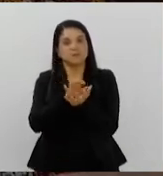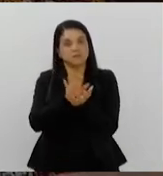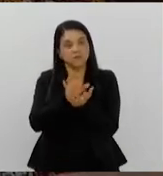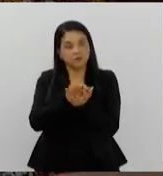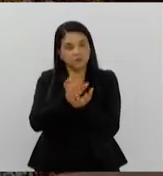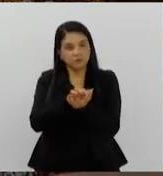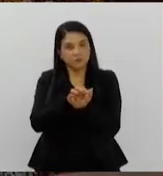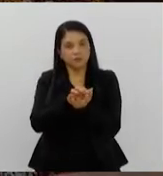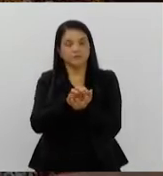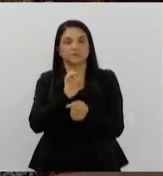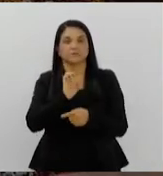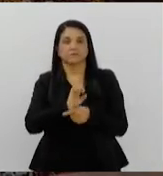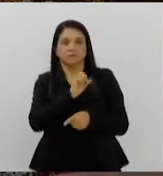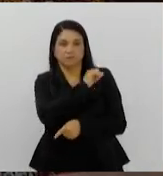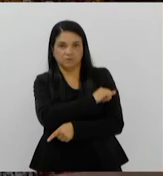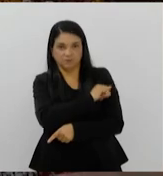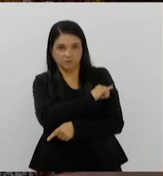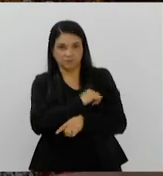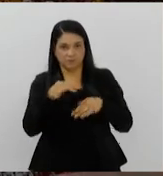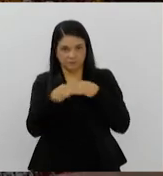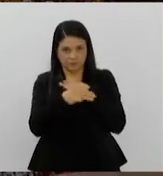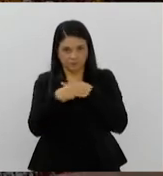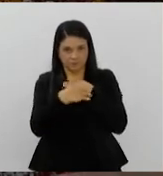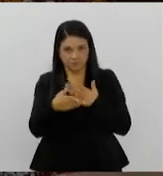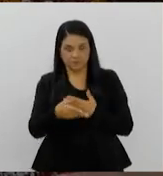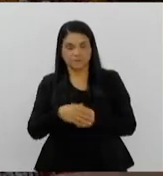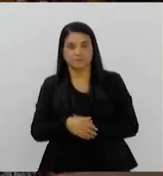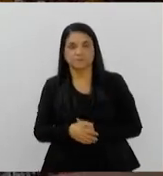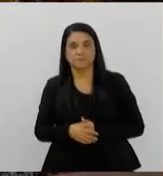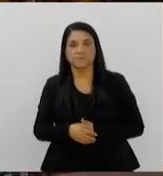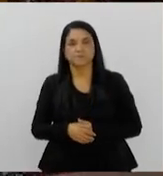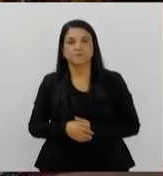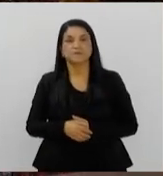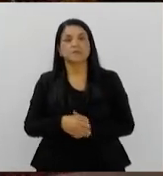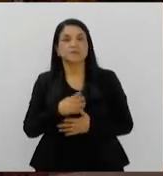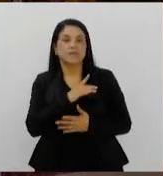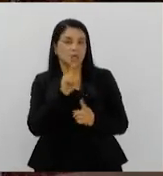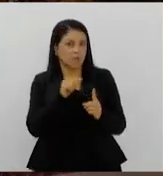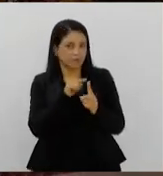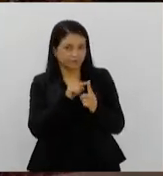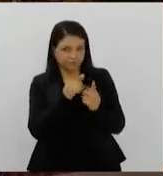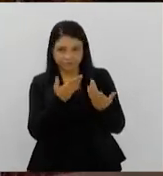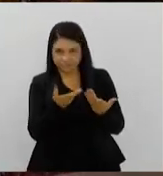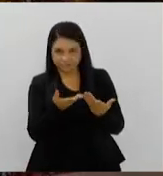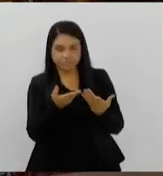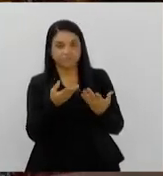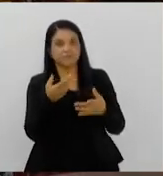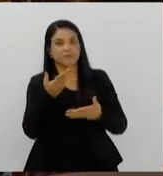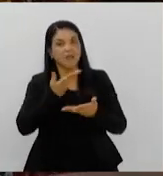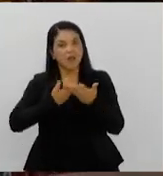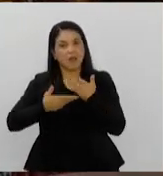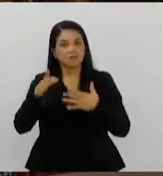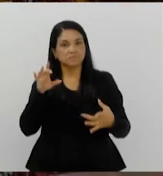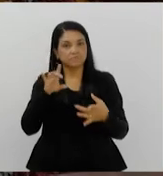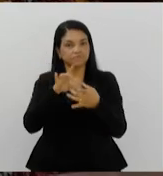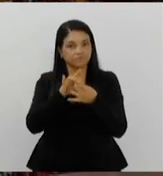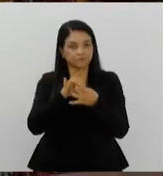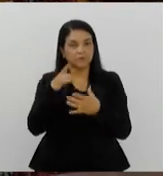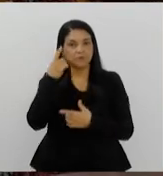Rio de Janeiro. E, evidentemente, é um projeto que se relaciona com o então